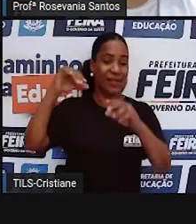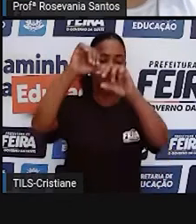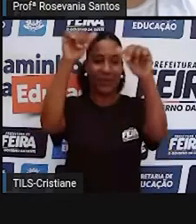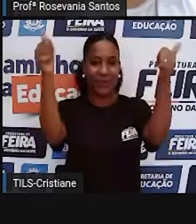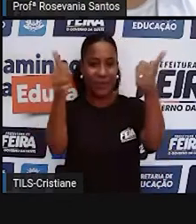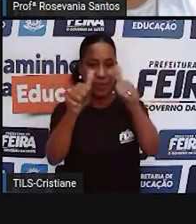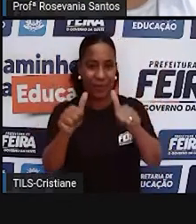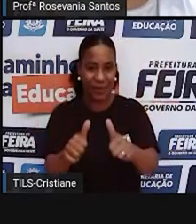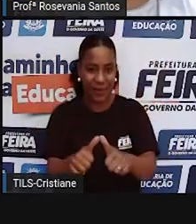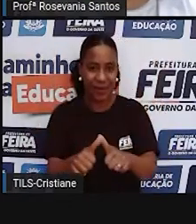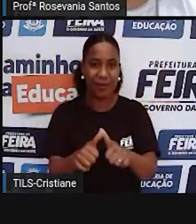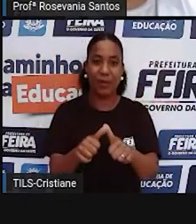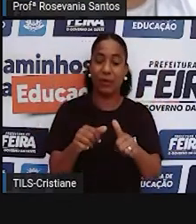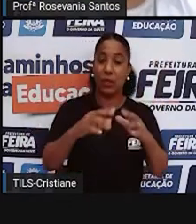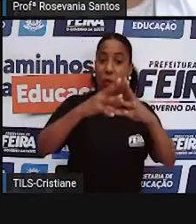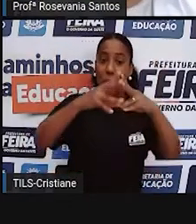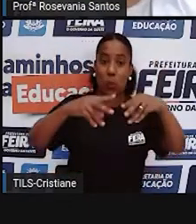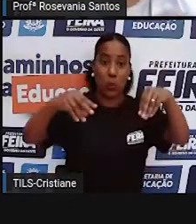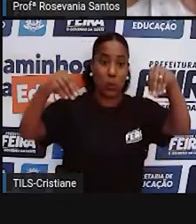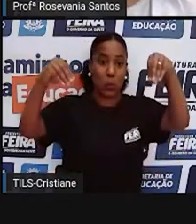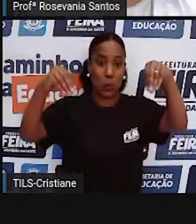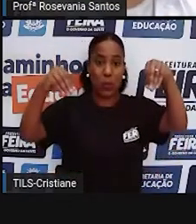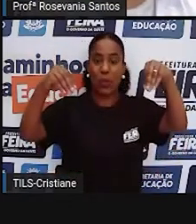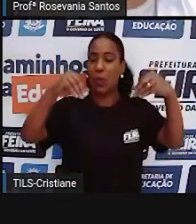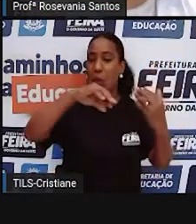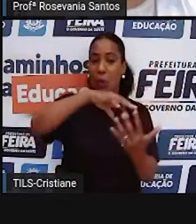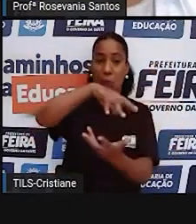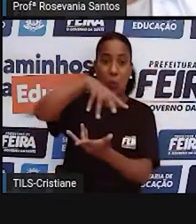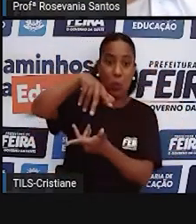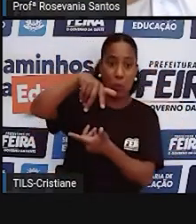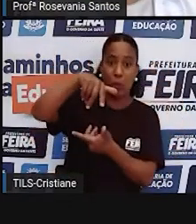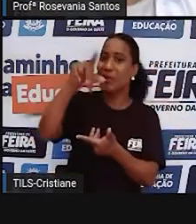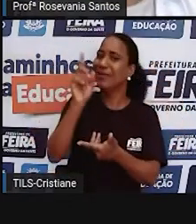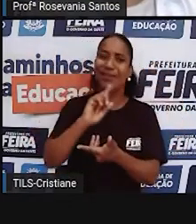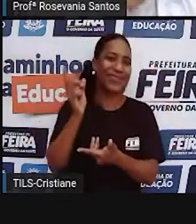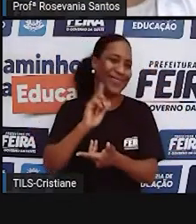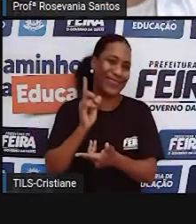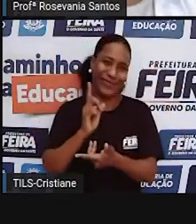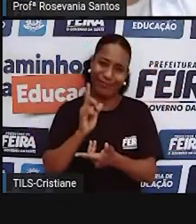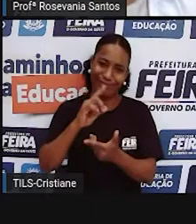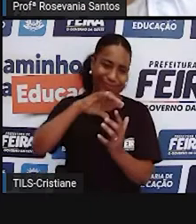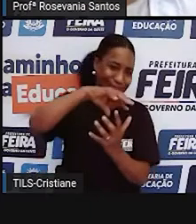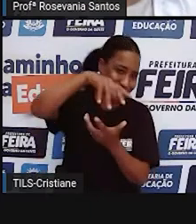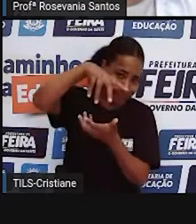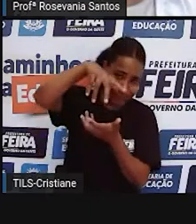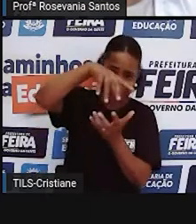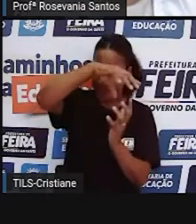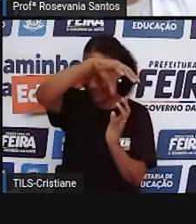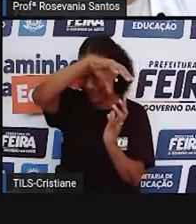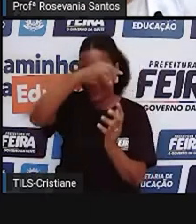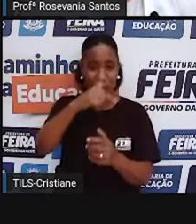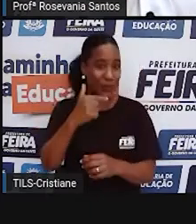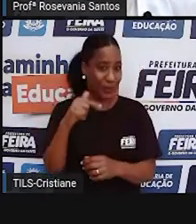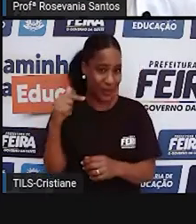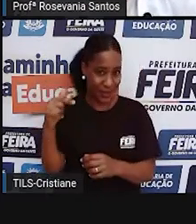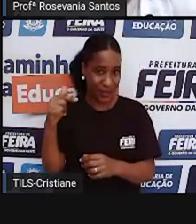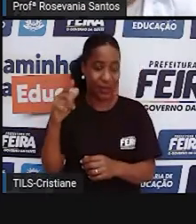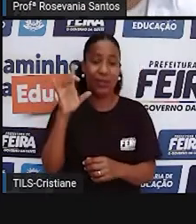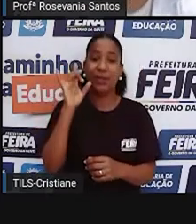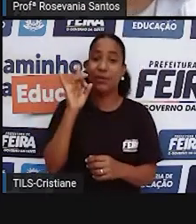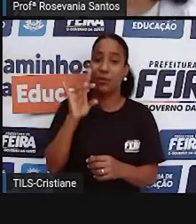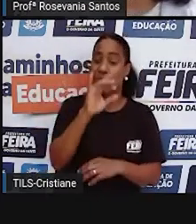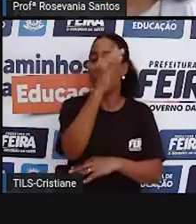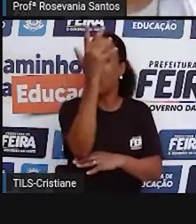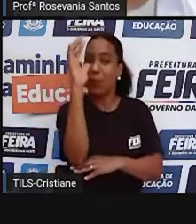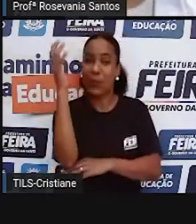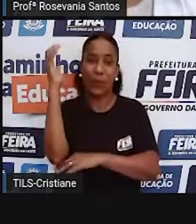aquela ideia de desenhar o território, desenhava o que eu estava vendo. E aí, nesse desenho que eu estava vendo, ia entrar áreas de